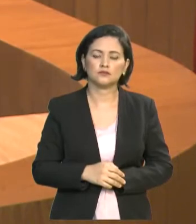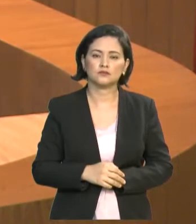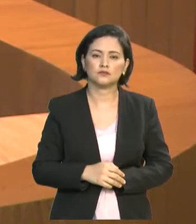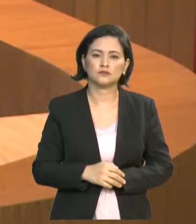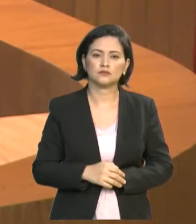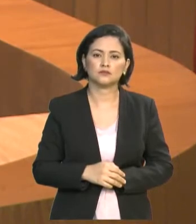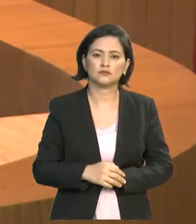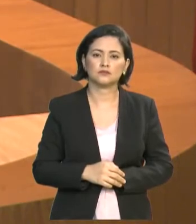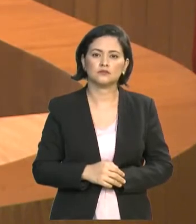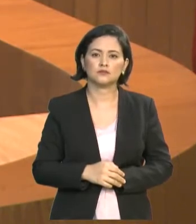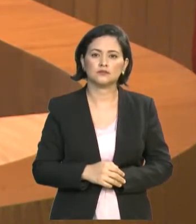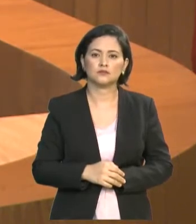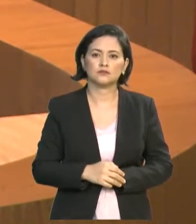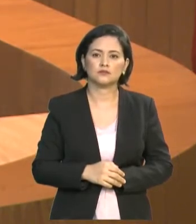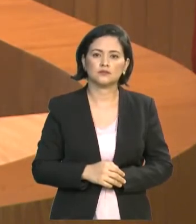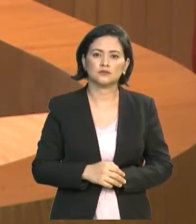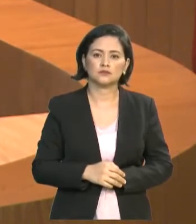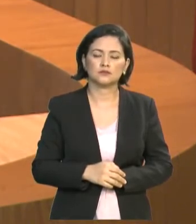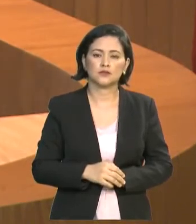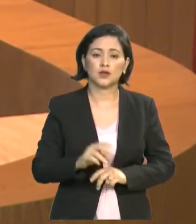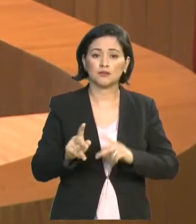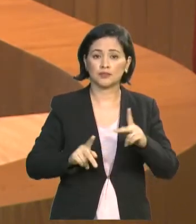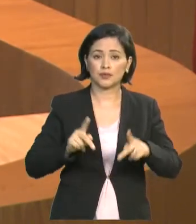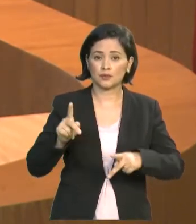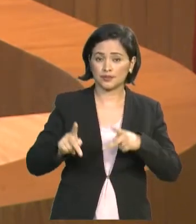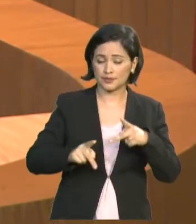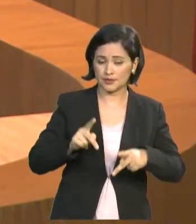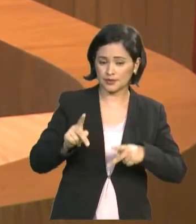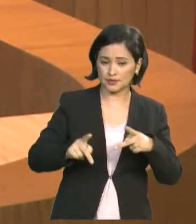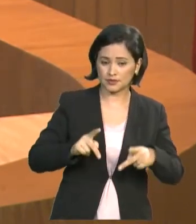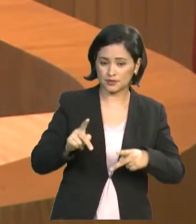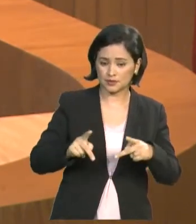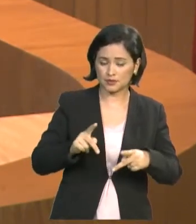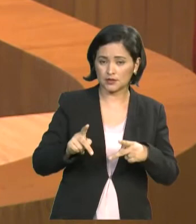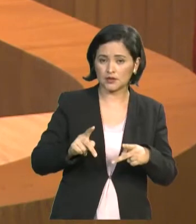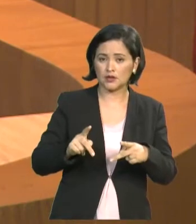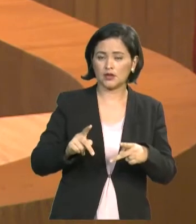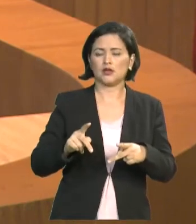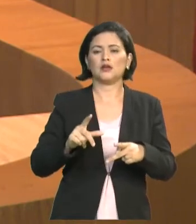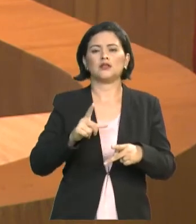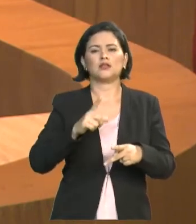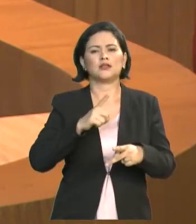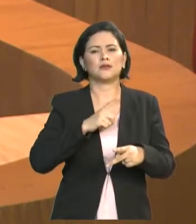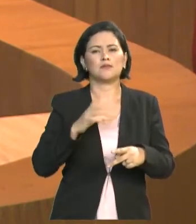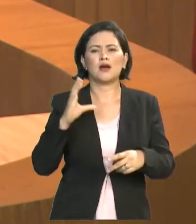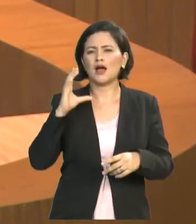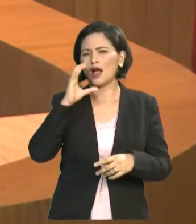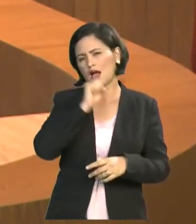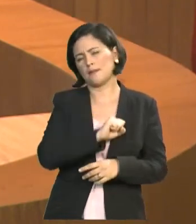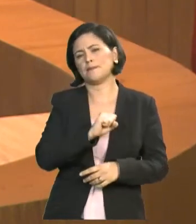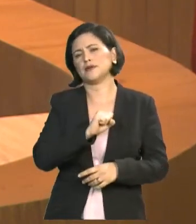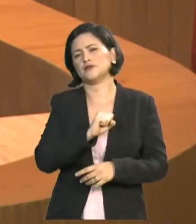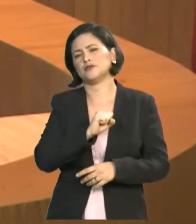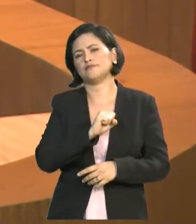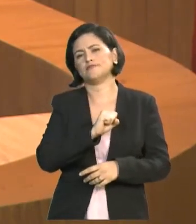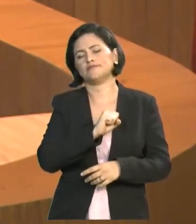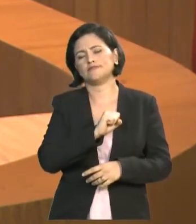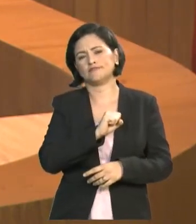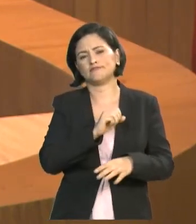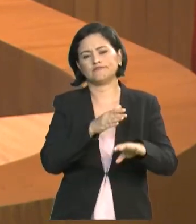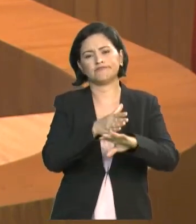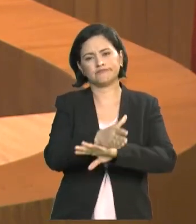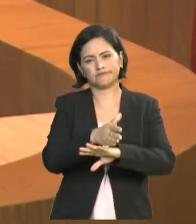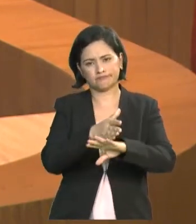comodidade e conforto para a nossa população, além da agilidade no atendimento. O acesso dos usuários